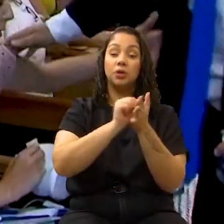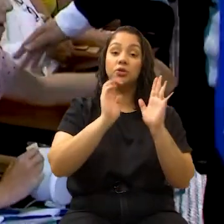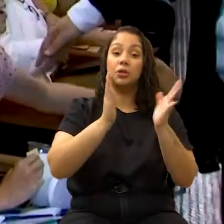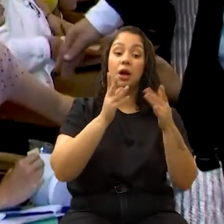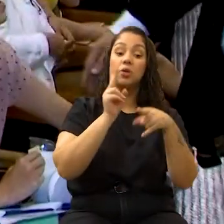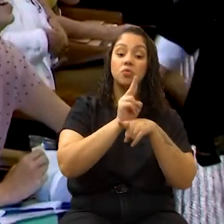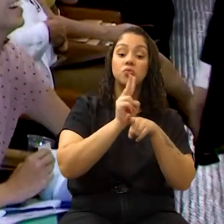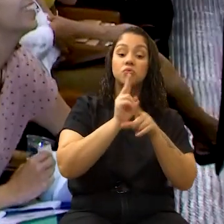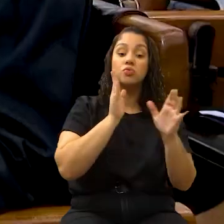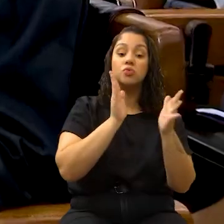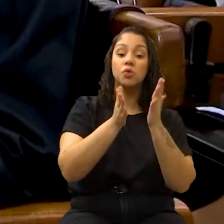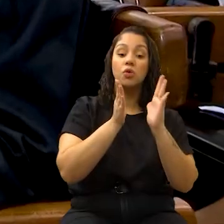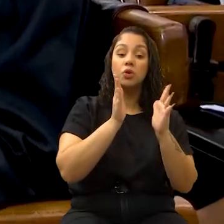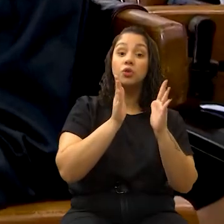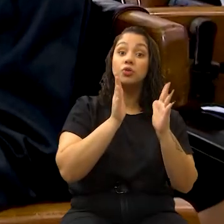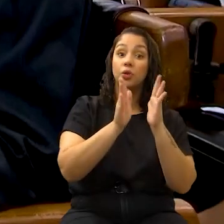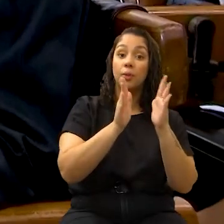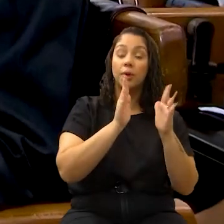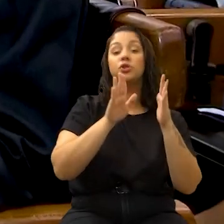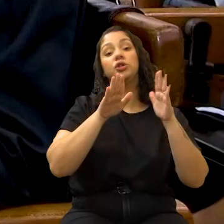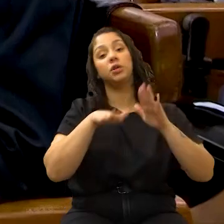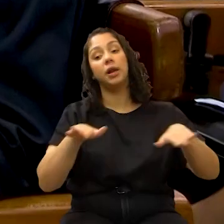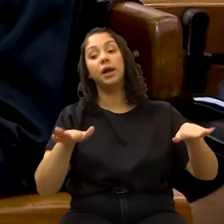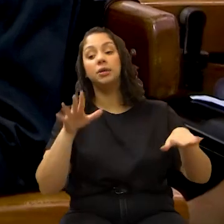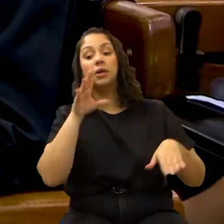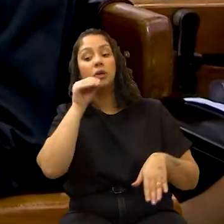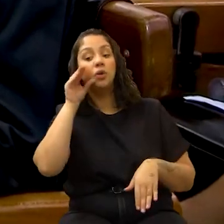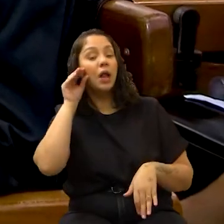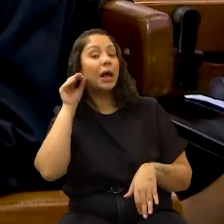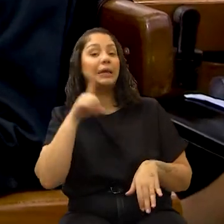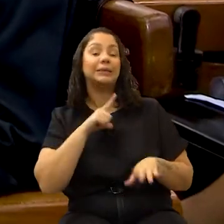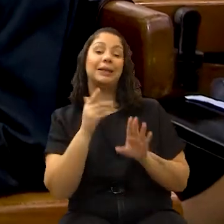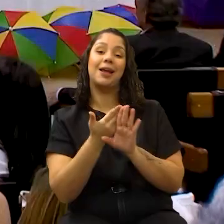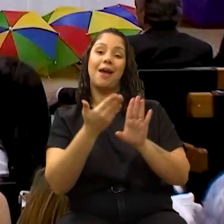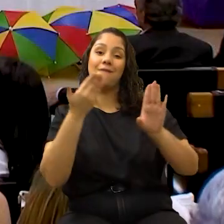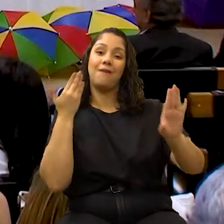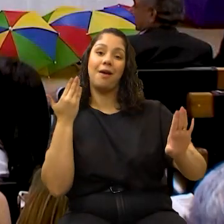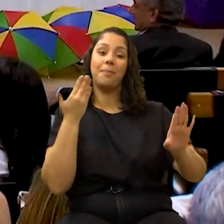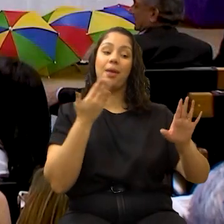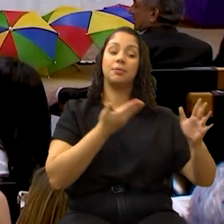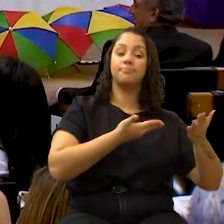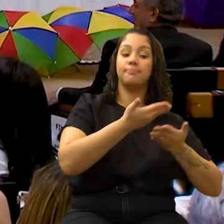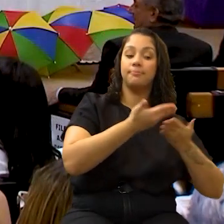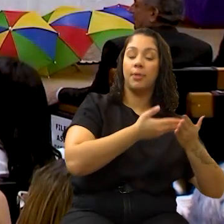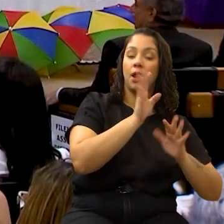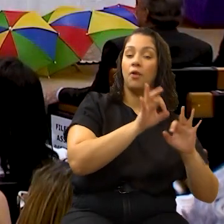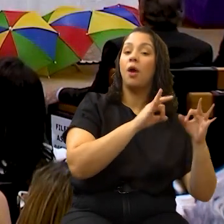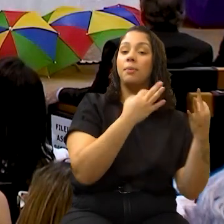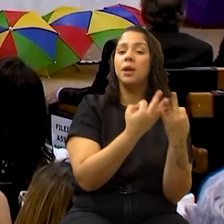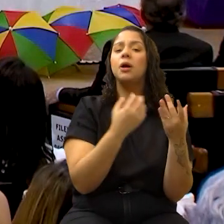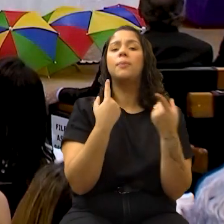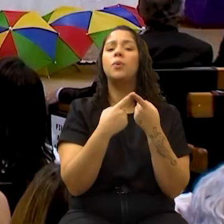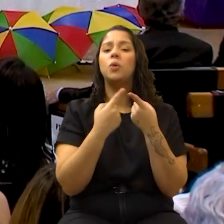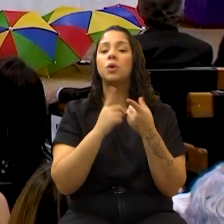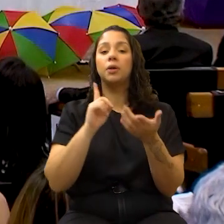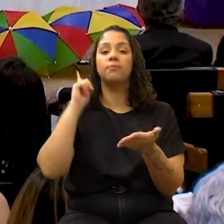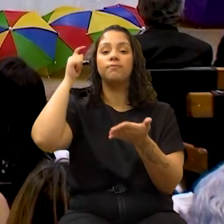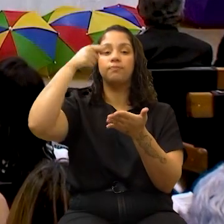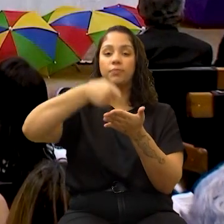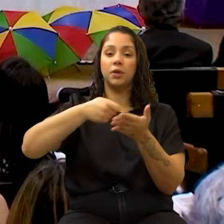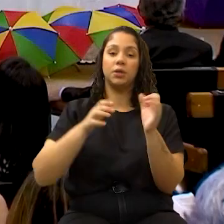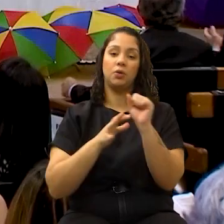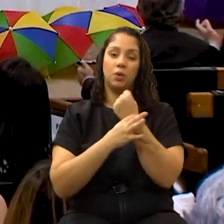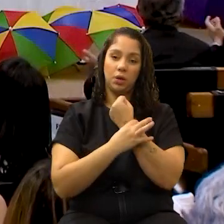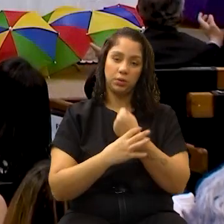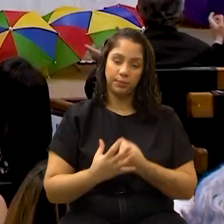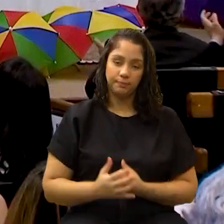podem cuidar por um período de tempo de crianças e adolescentes que foram afastados do convívio familiar por